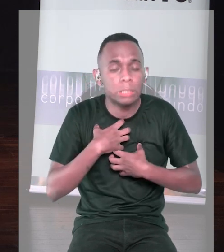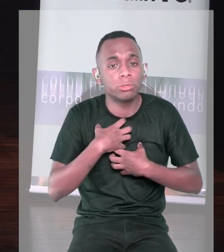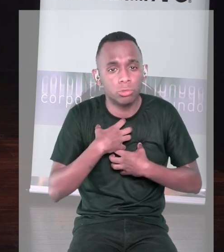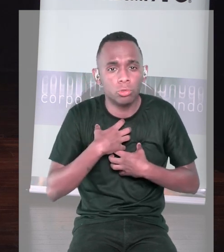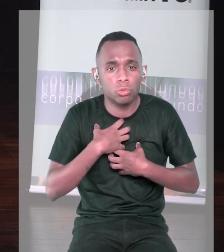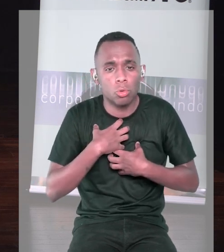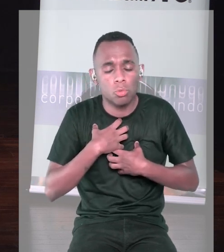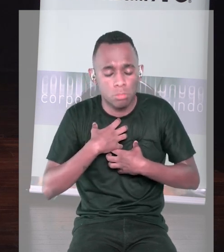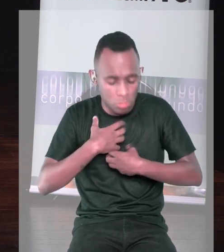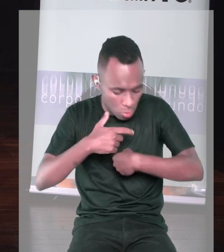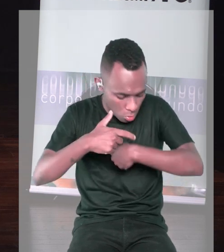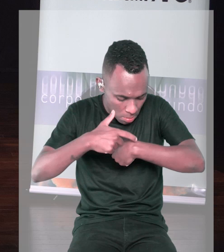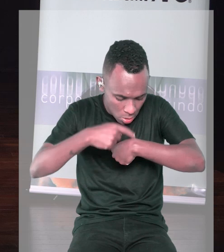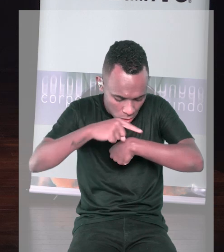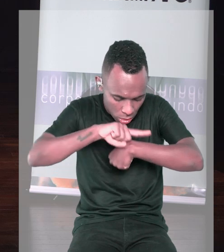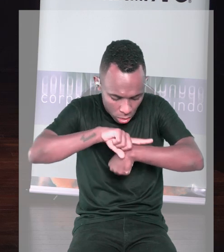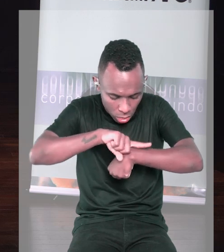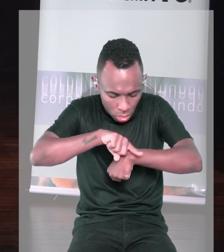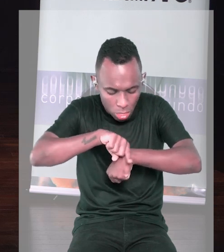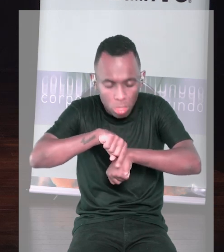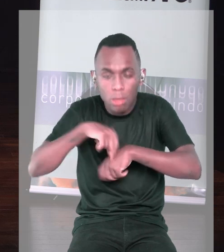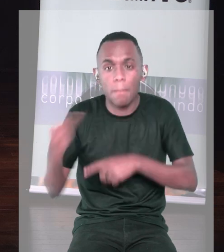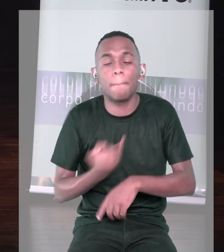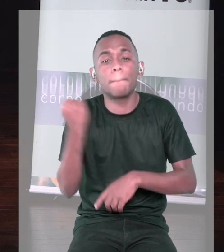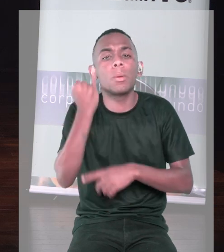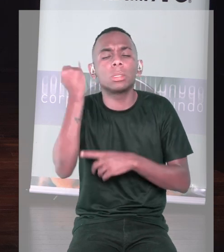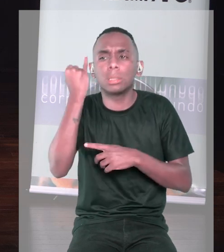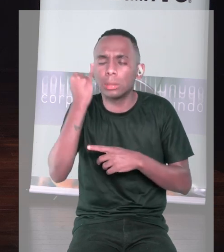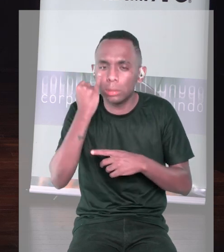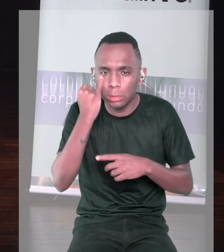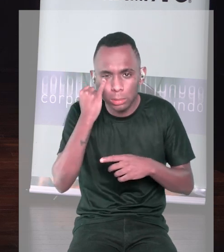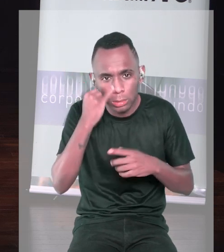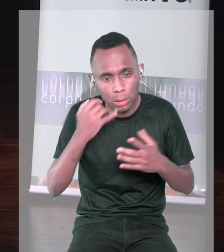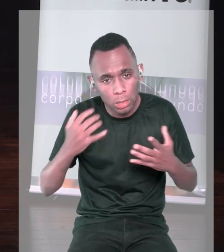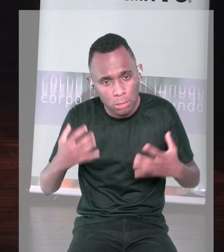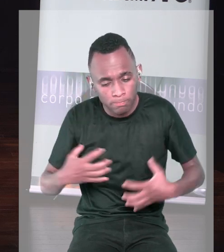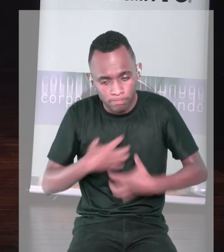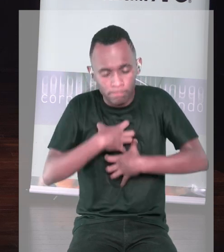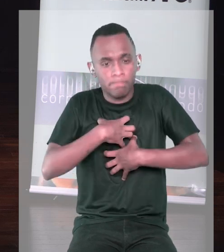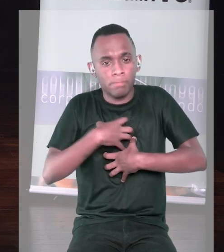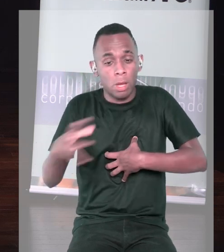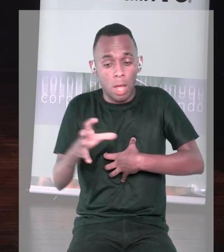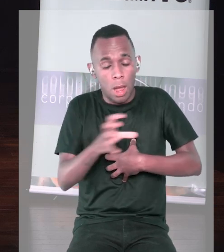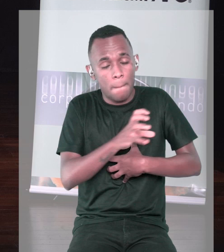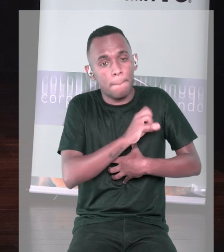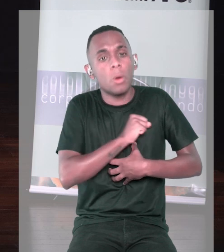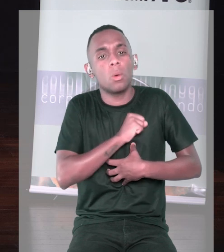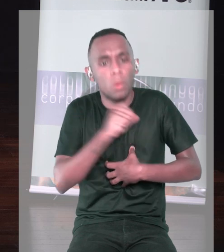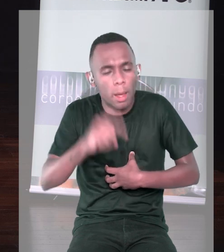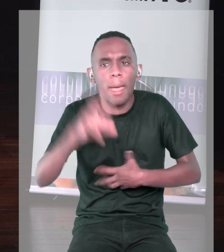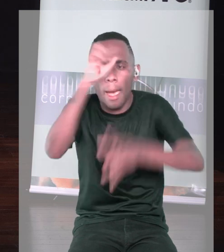no crepúsculo. Amor é o que se aprende no limite, depois de se arquivar